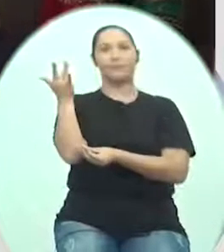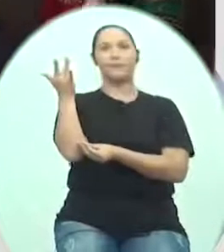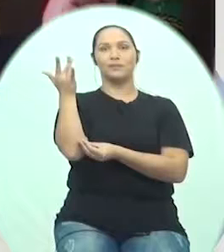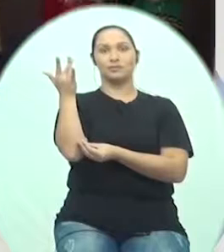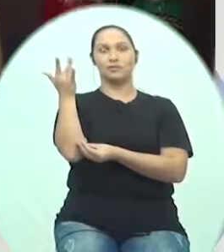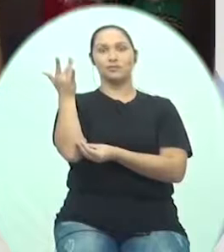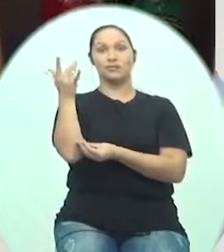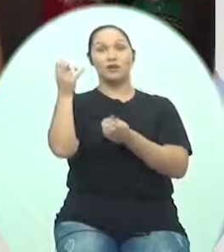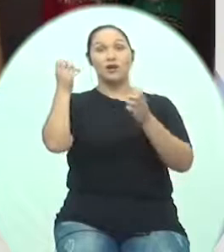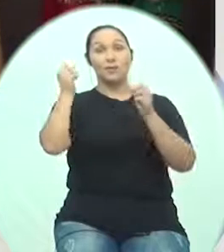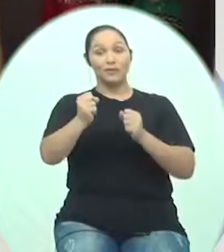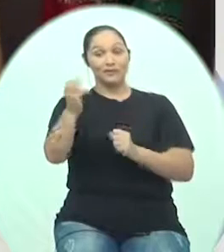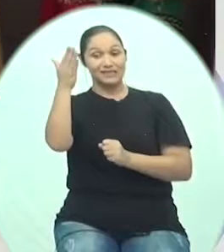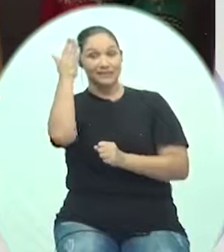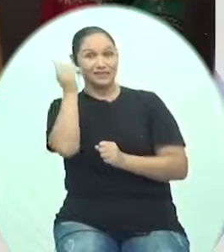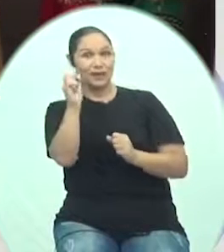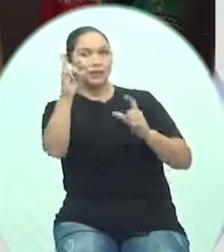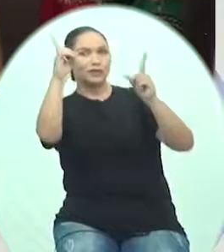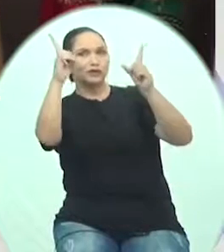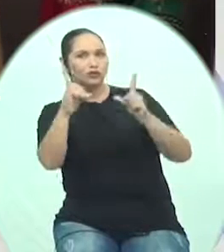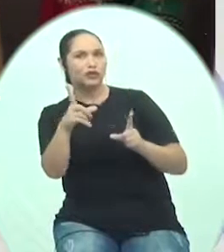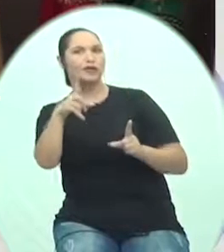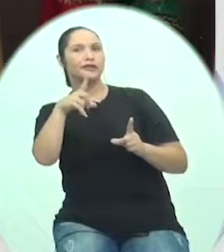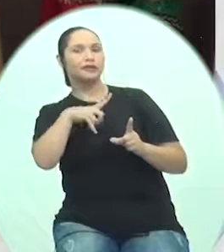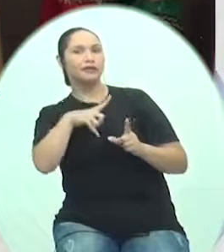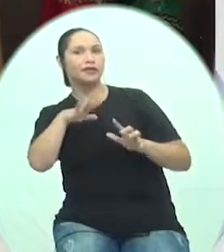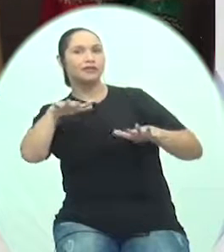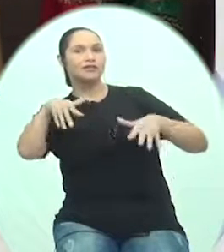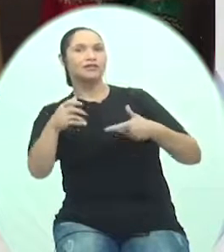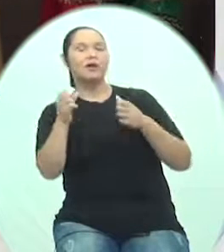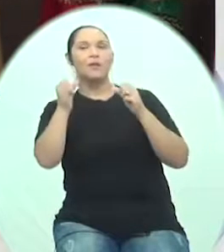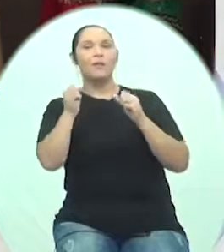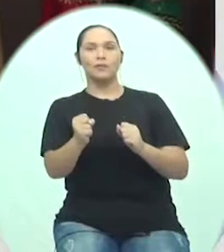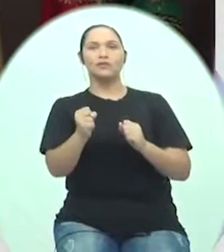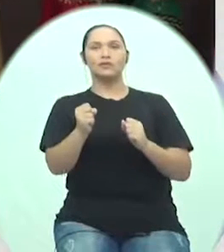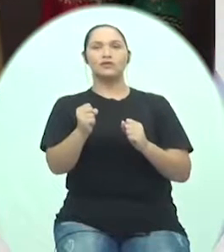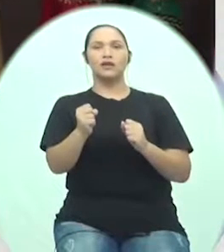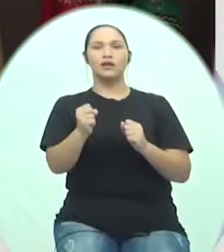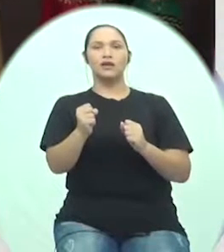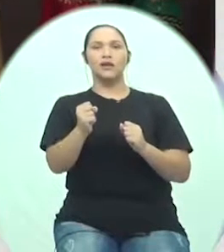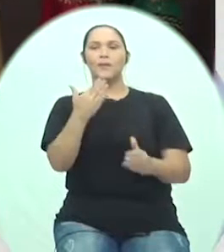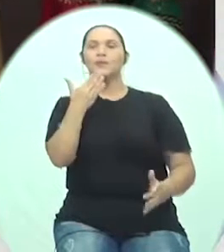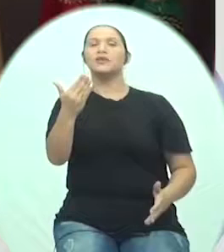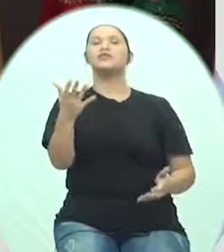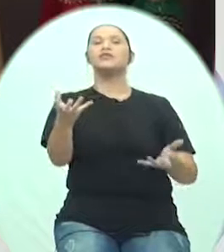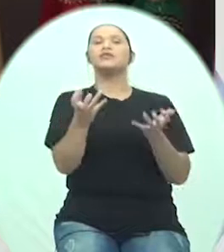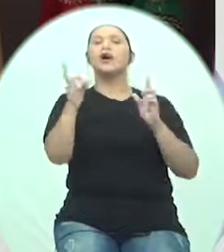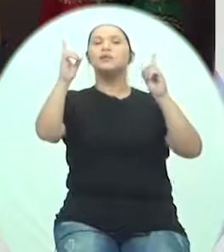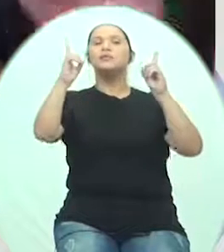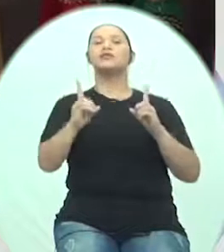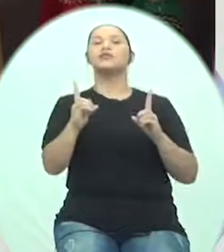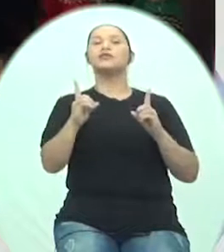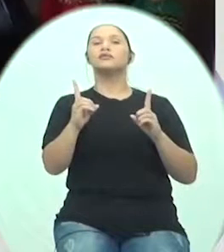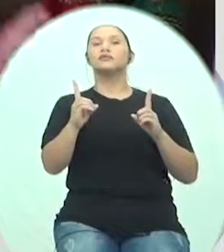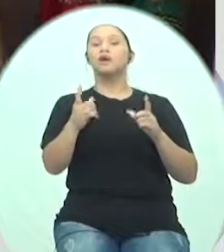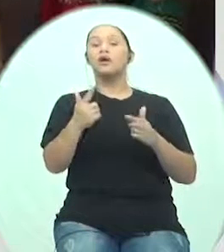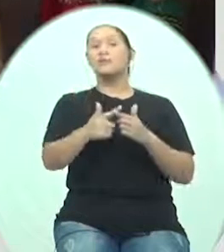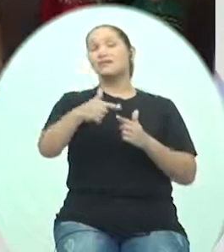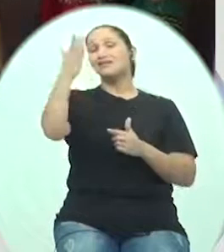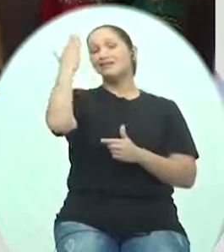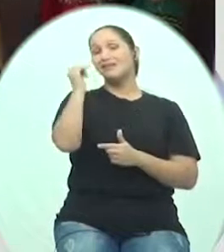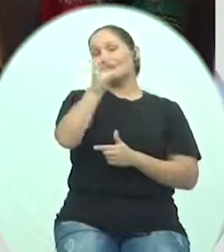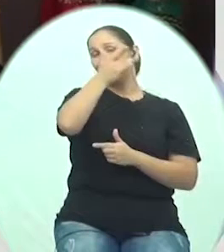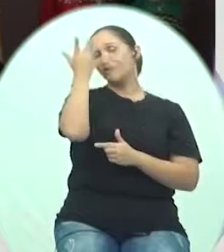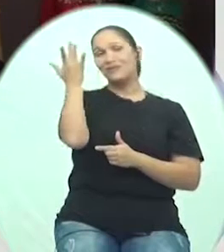usufruir daquele direito que é dela e muitas pessoas não sabem o direito que tem nós sabemos aí por último aí